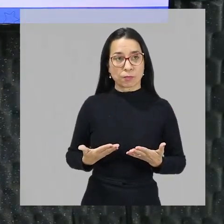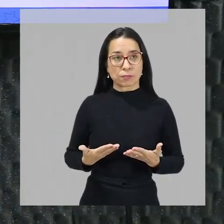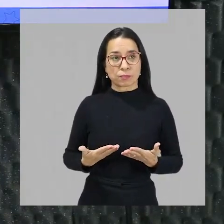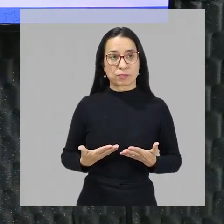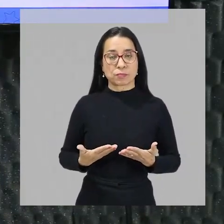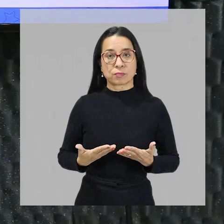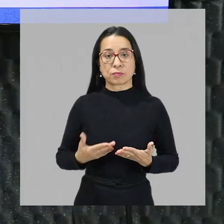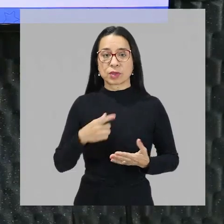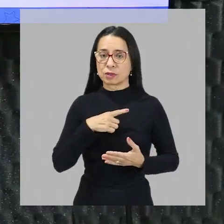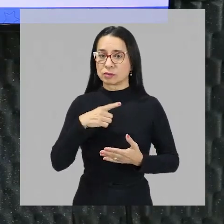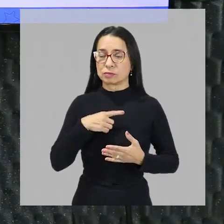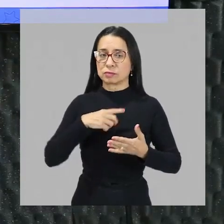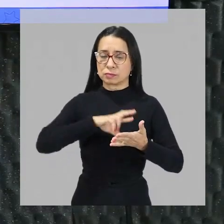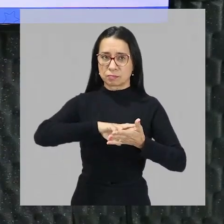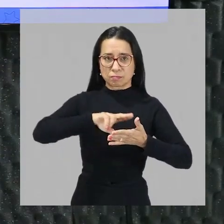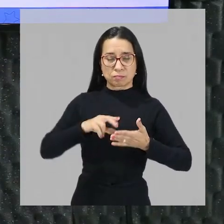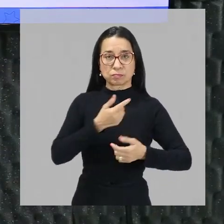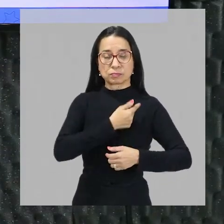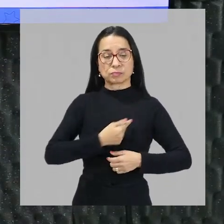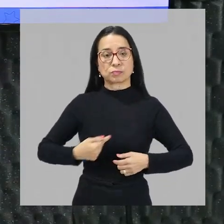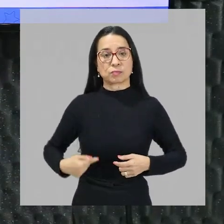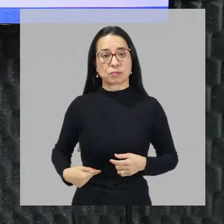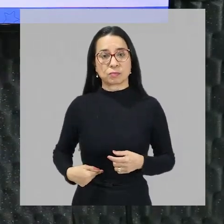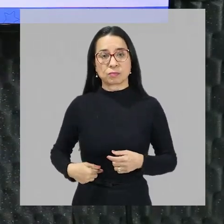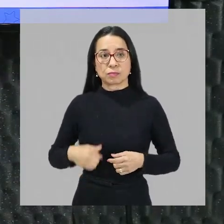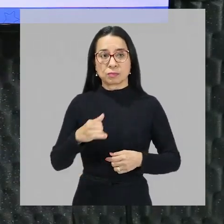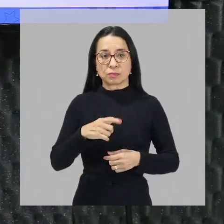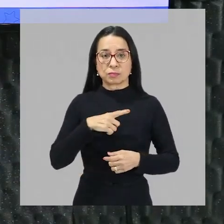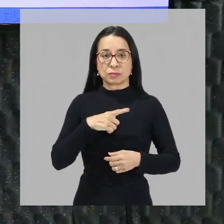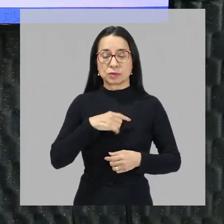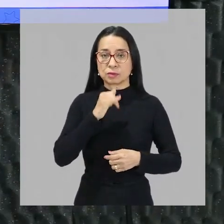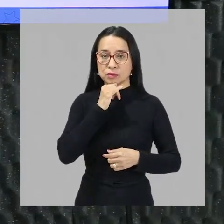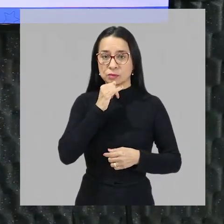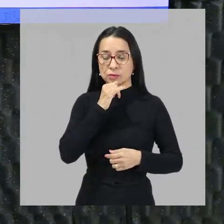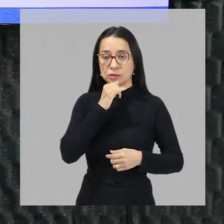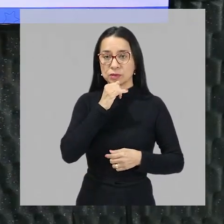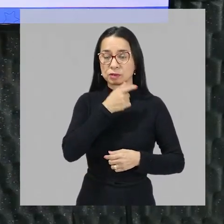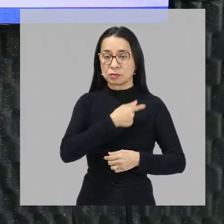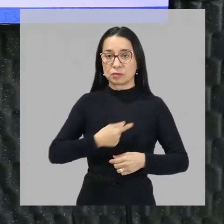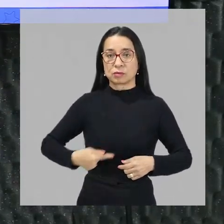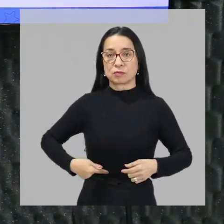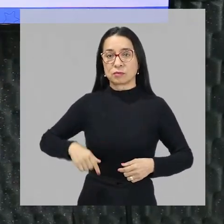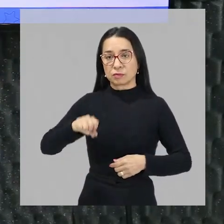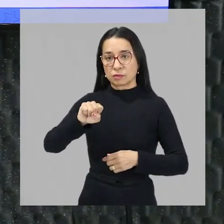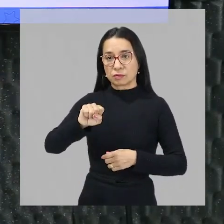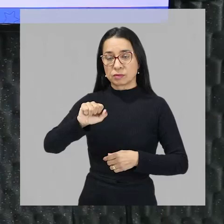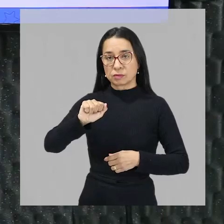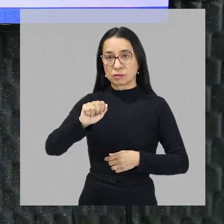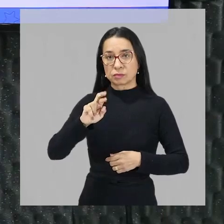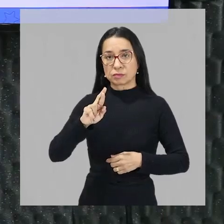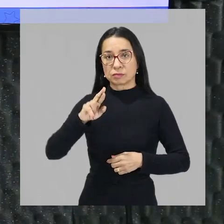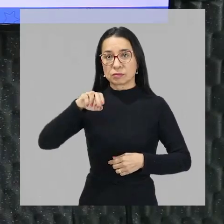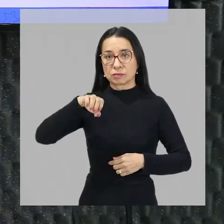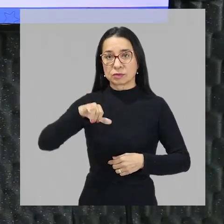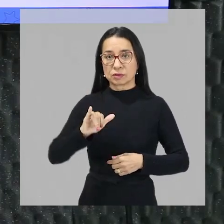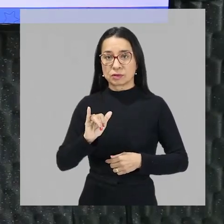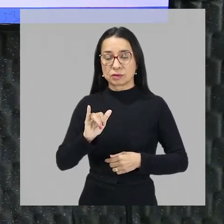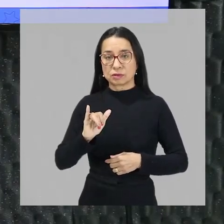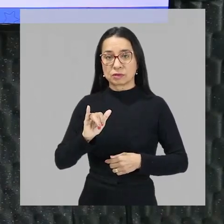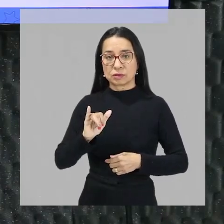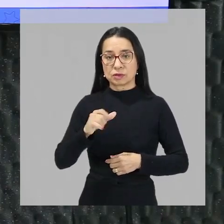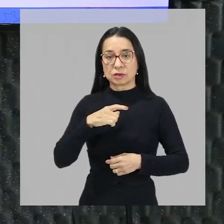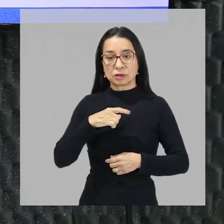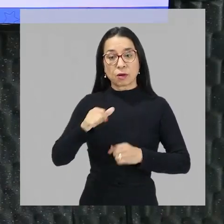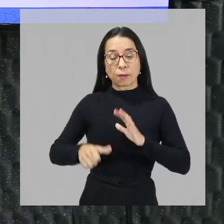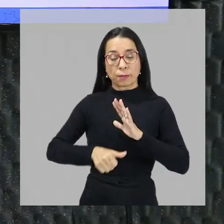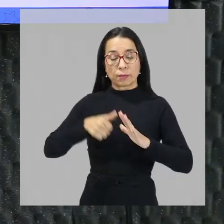ela vai envolver diversos governos. Nós temos o governo Sarney, que é o primeiro que está aí